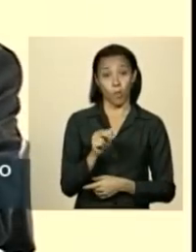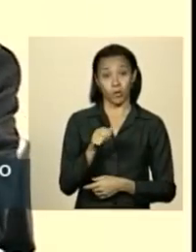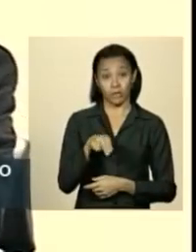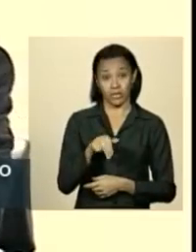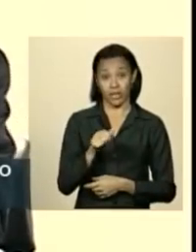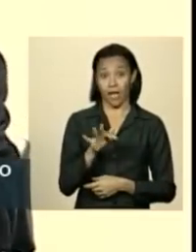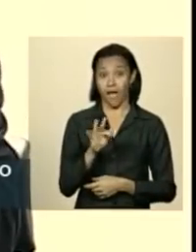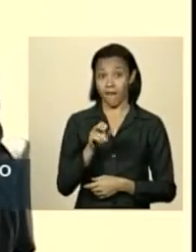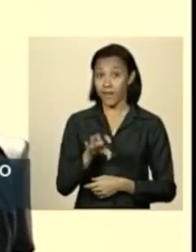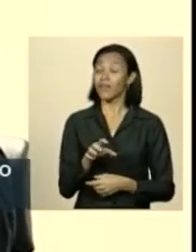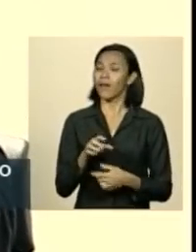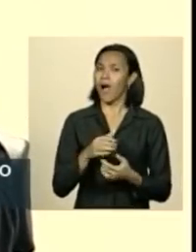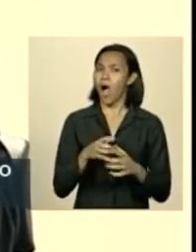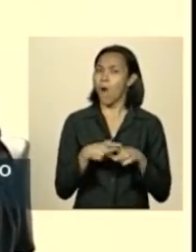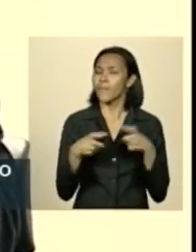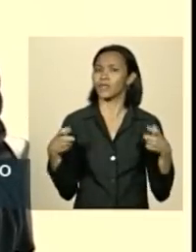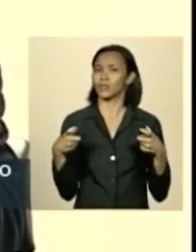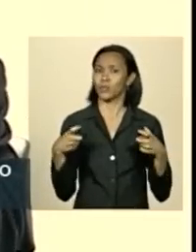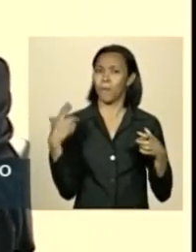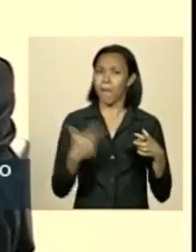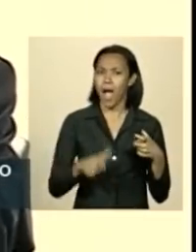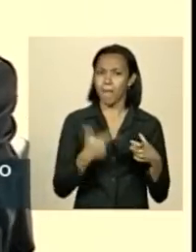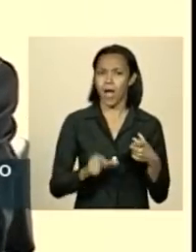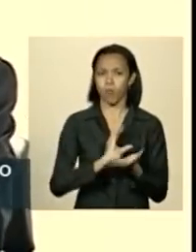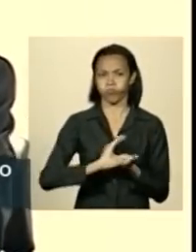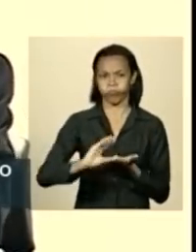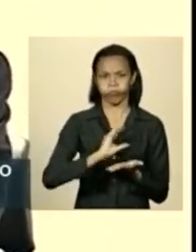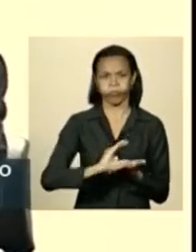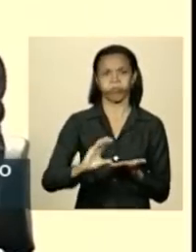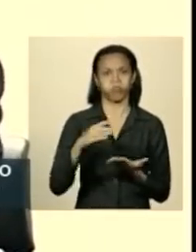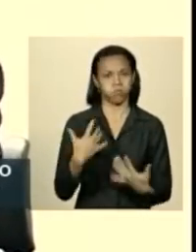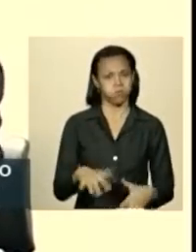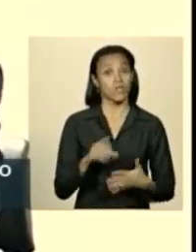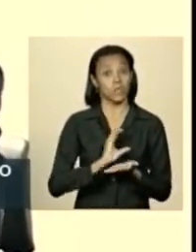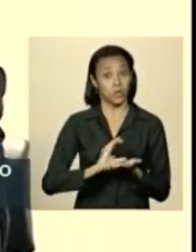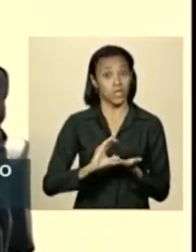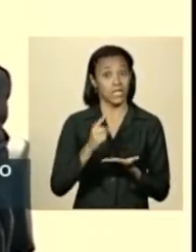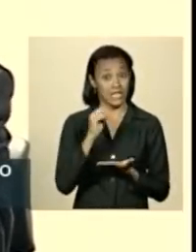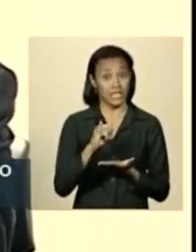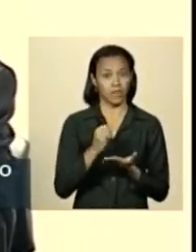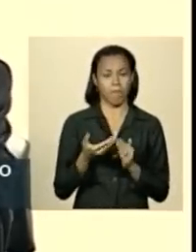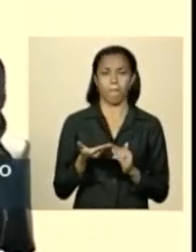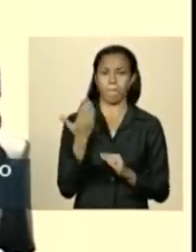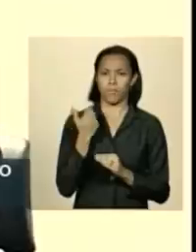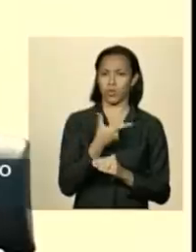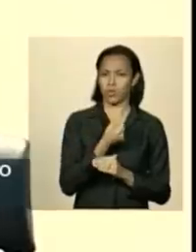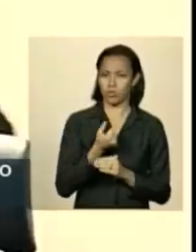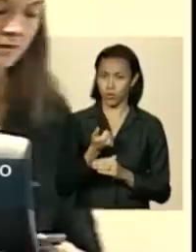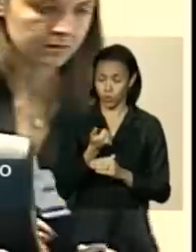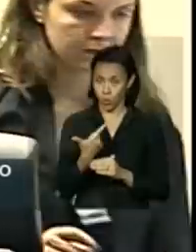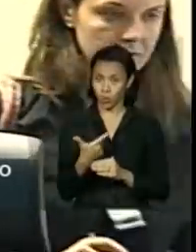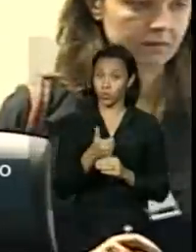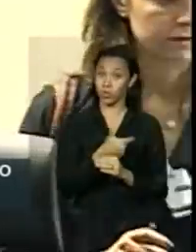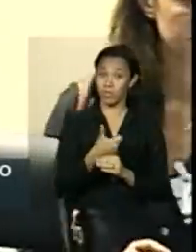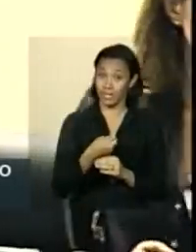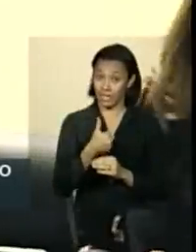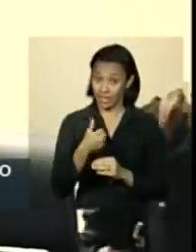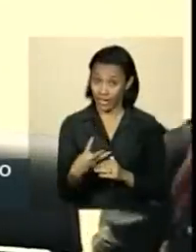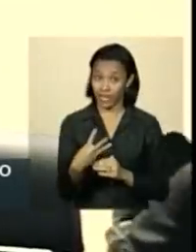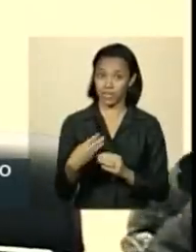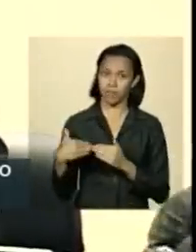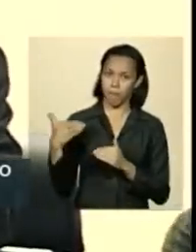em mais de 400% o volume de recursos destinado se a gente pegar da safra 2002 2003 até essa